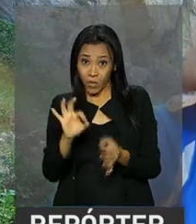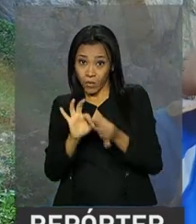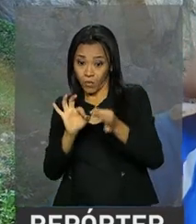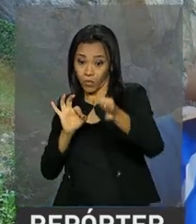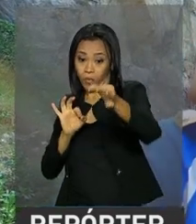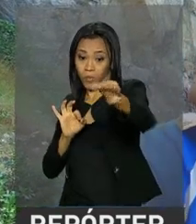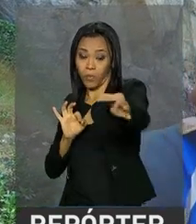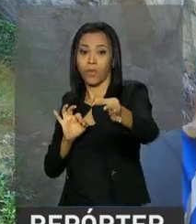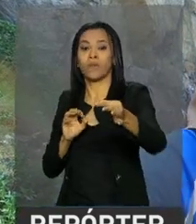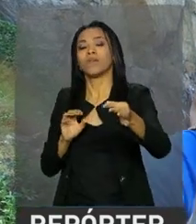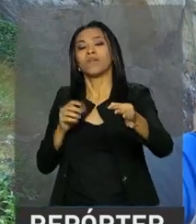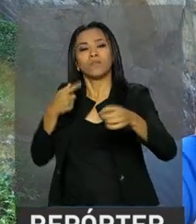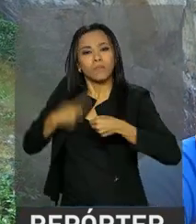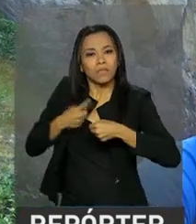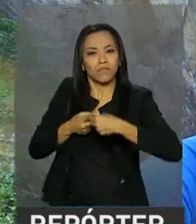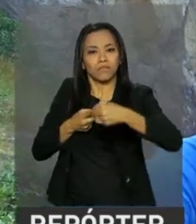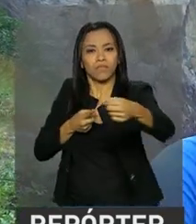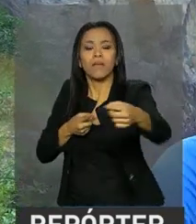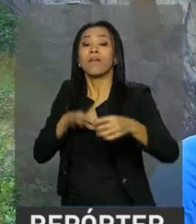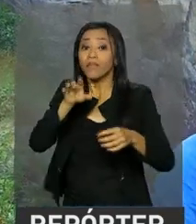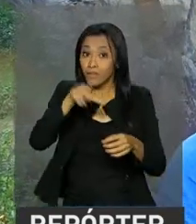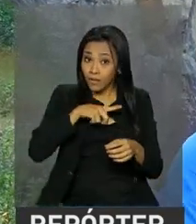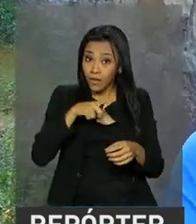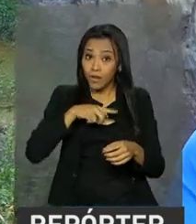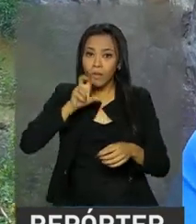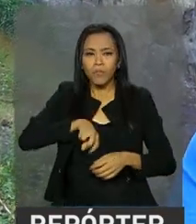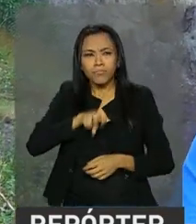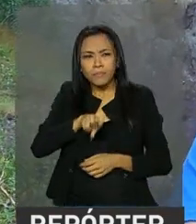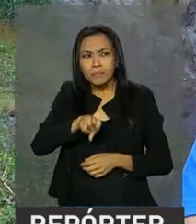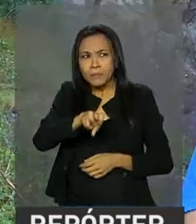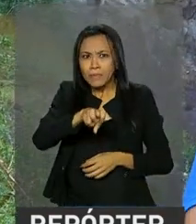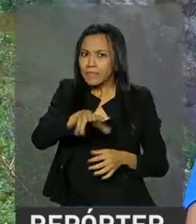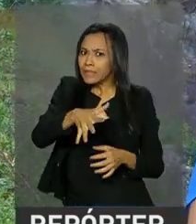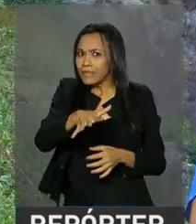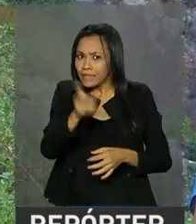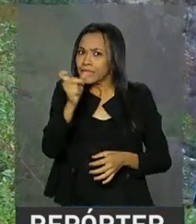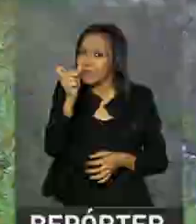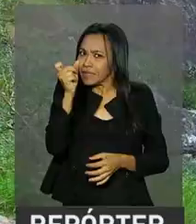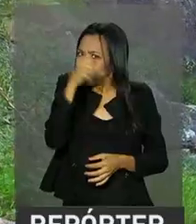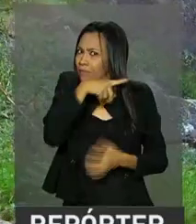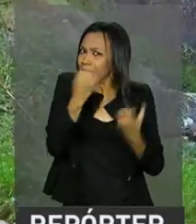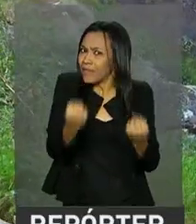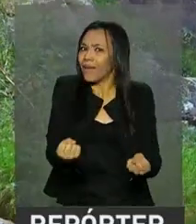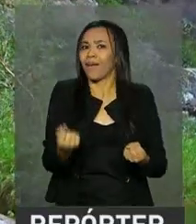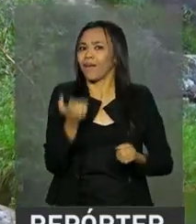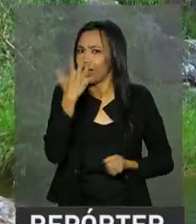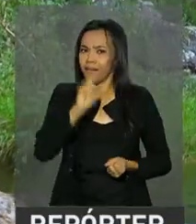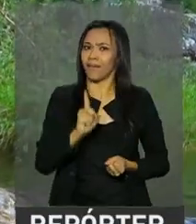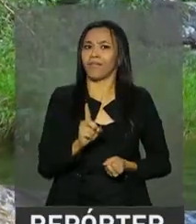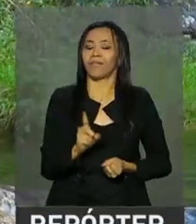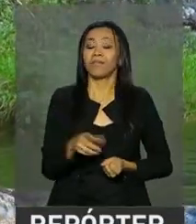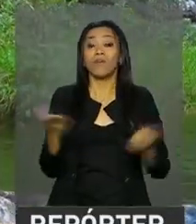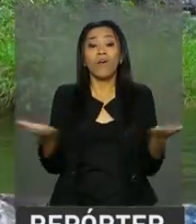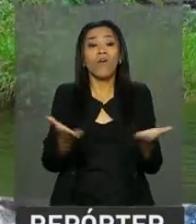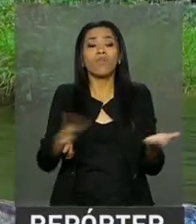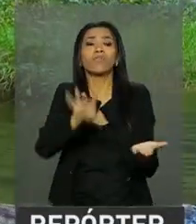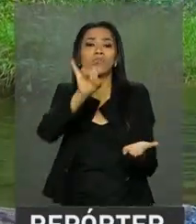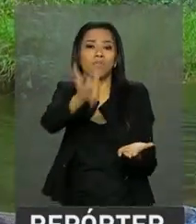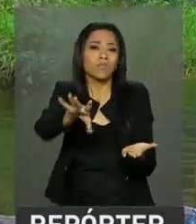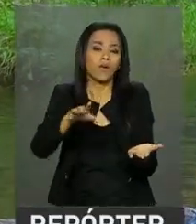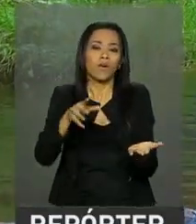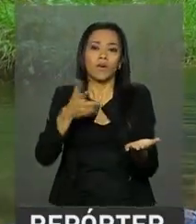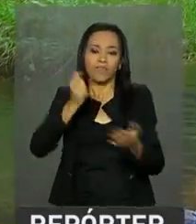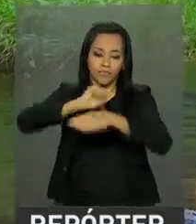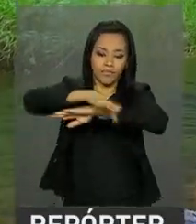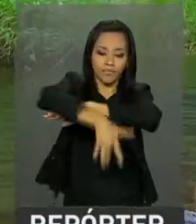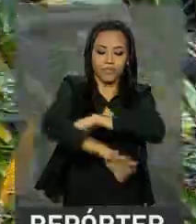Paraíso sentido Sertão e uma cachoeira que tem uma caminhada moderada a pesada uma cachoeira que hoje só é permitida